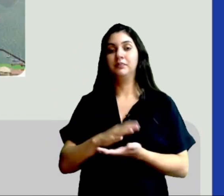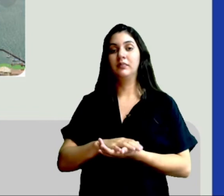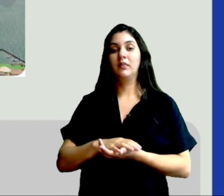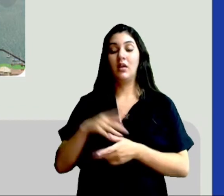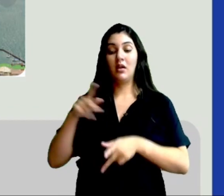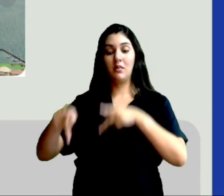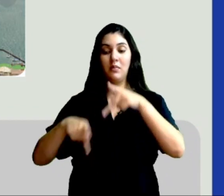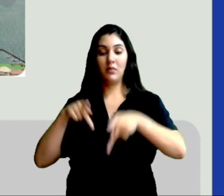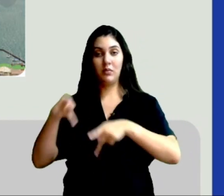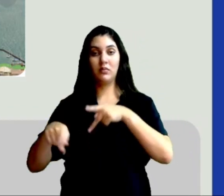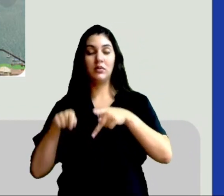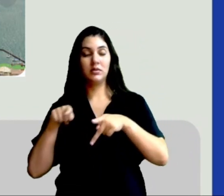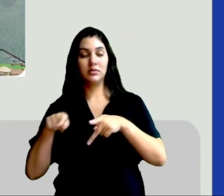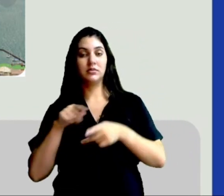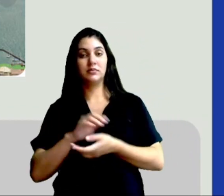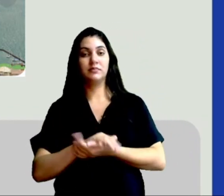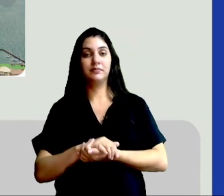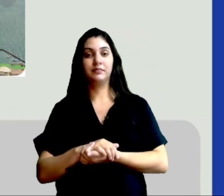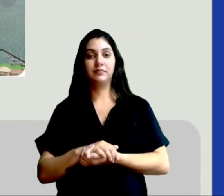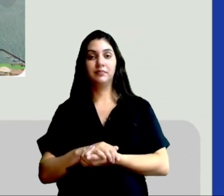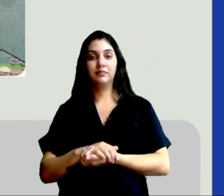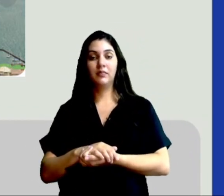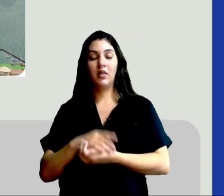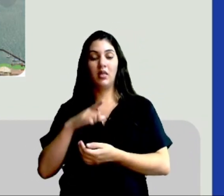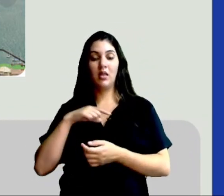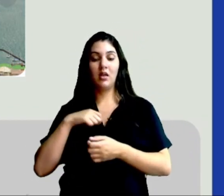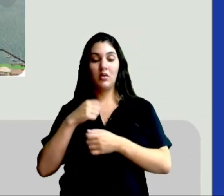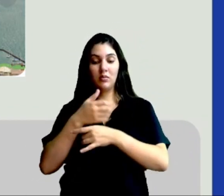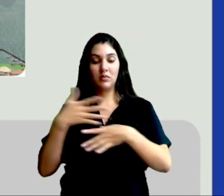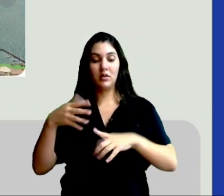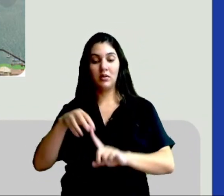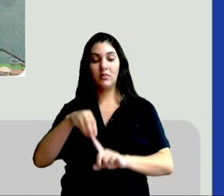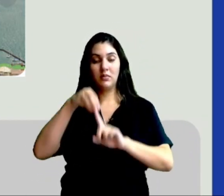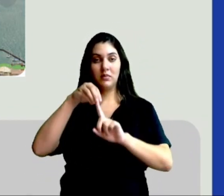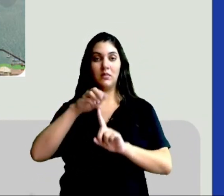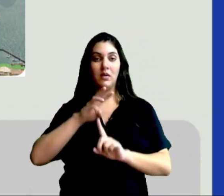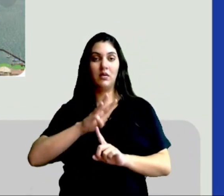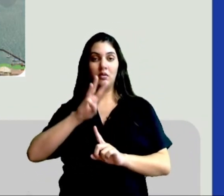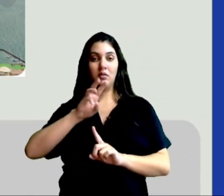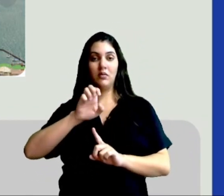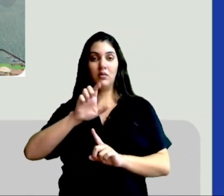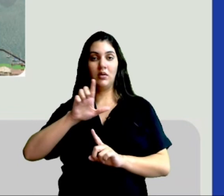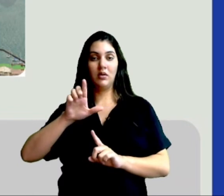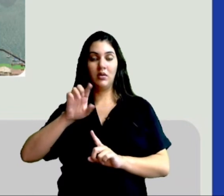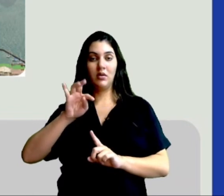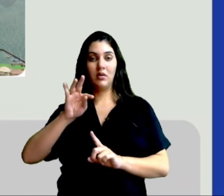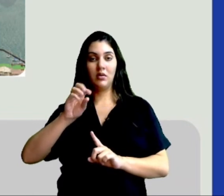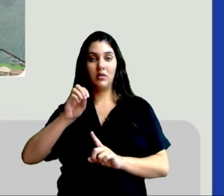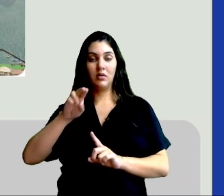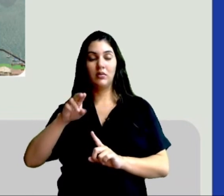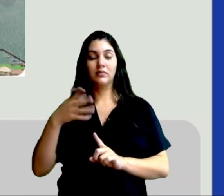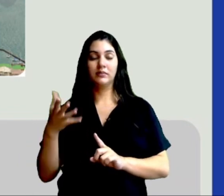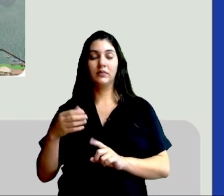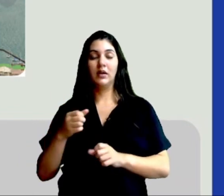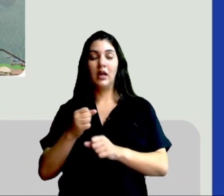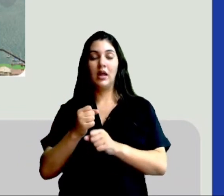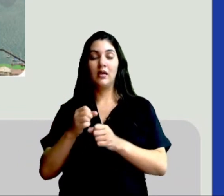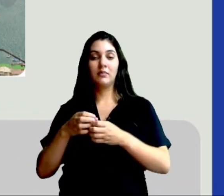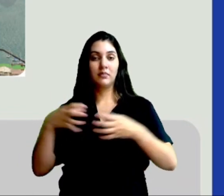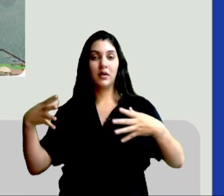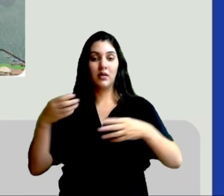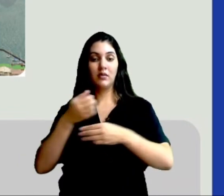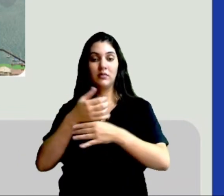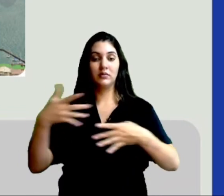Né? A sua população, né? A gente tem como cidades principais ali o Wellington, né? E a maior cidade, Auckland,